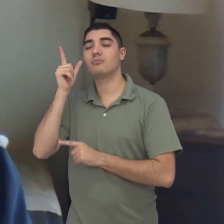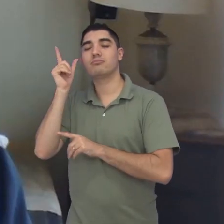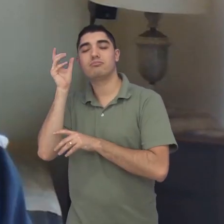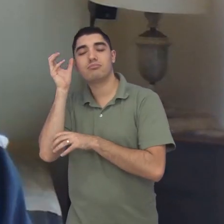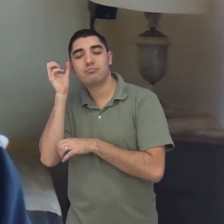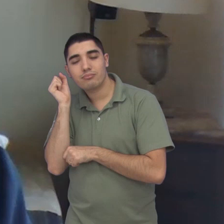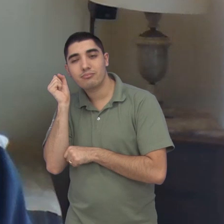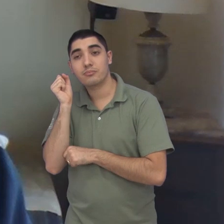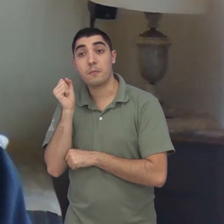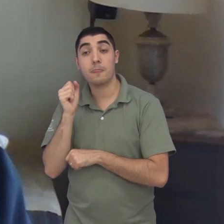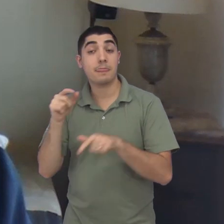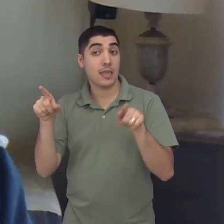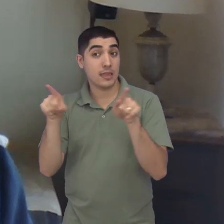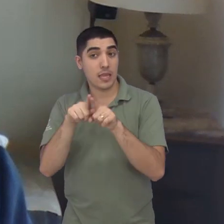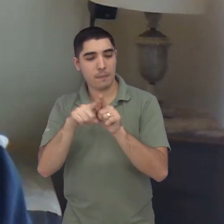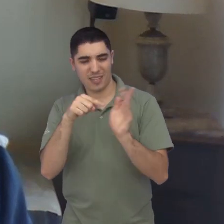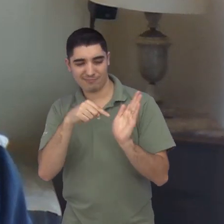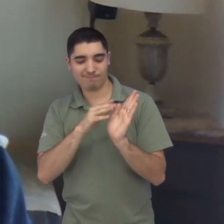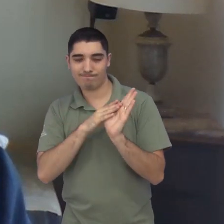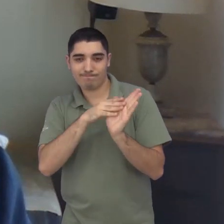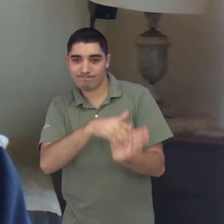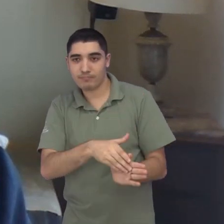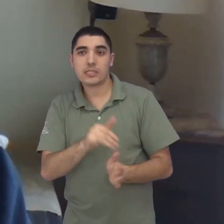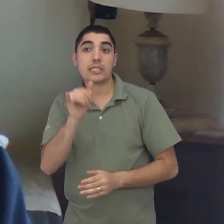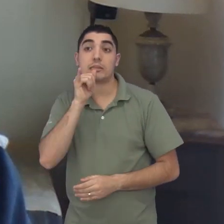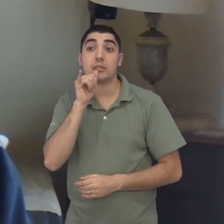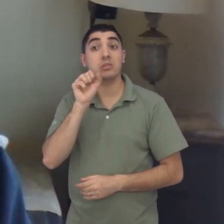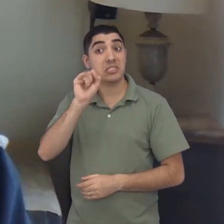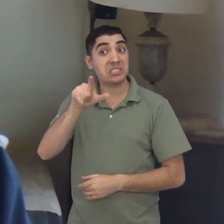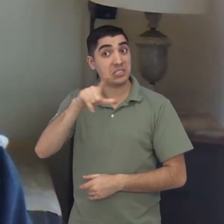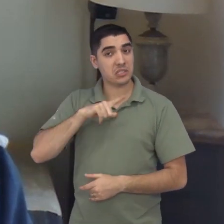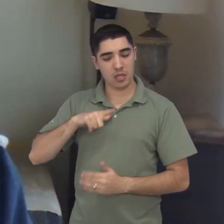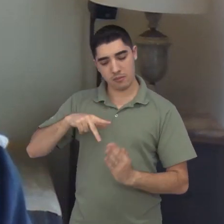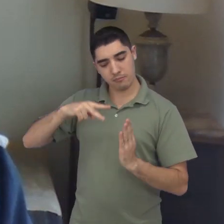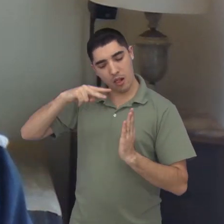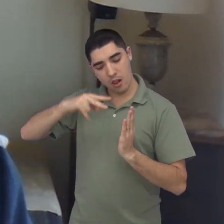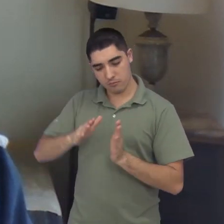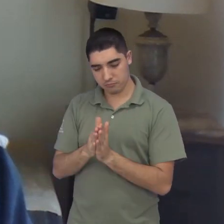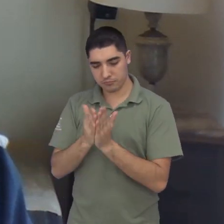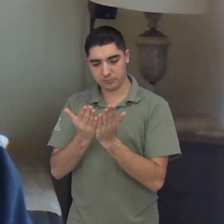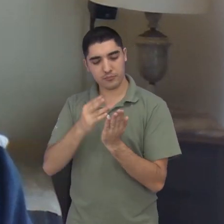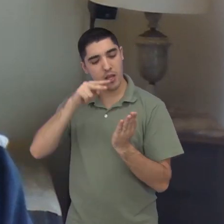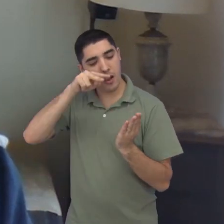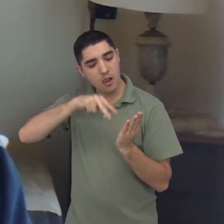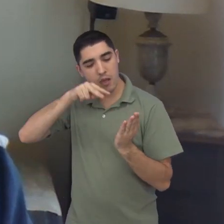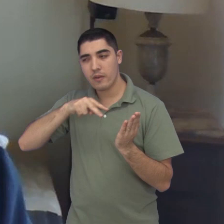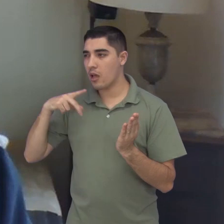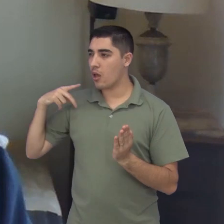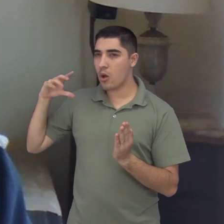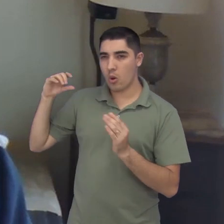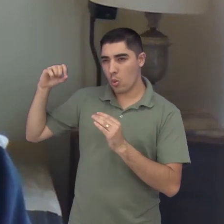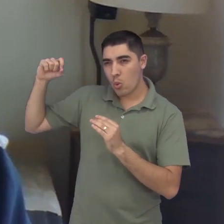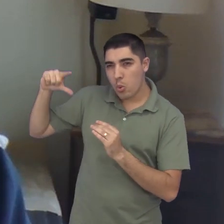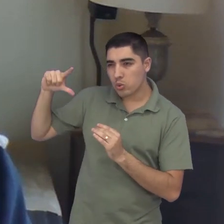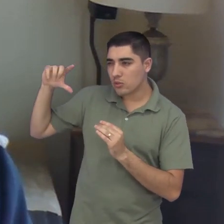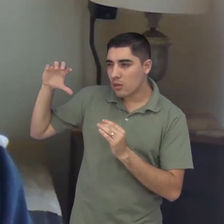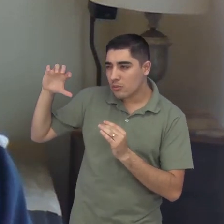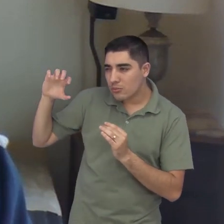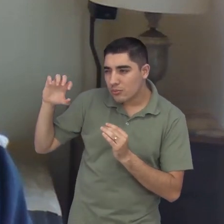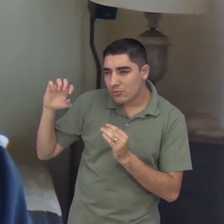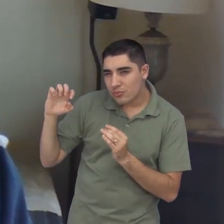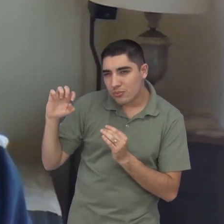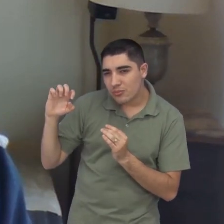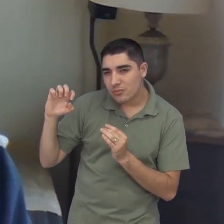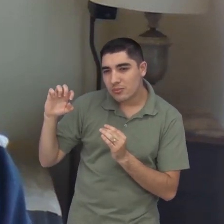assim, você não ficar... Atividades como, assim, você ler, deixar uma luz mais baixa,